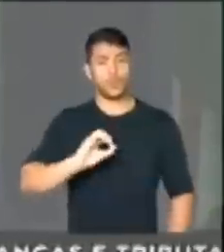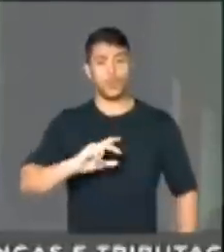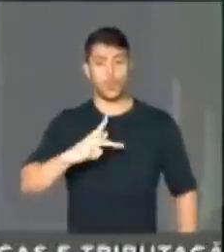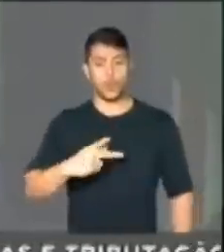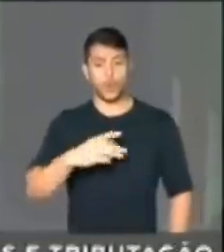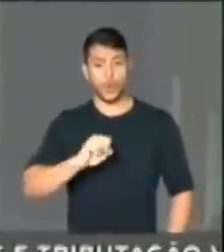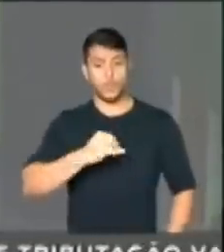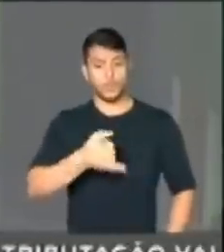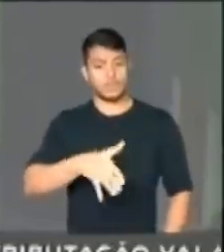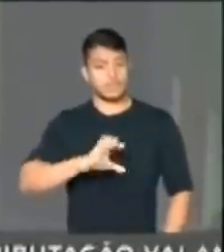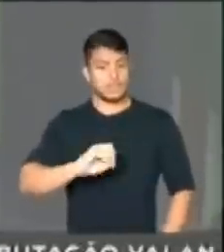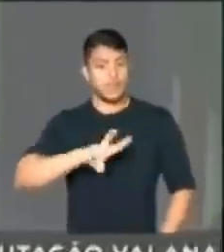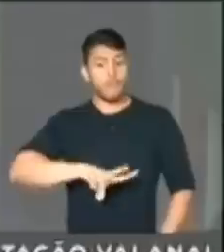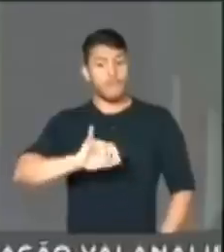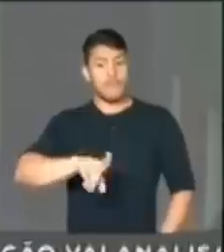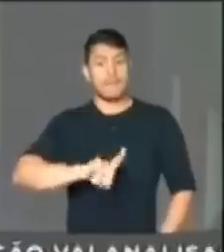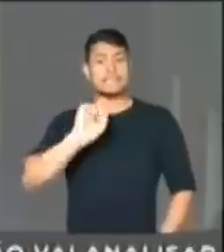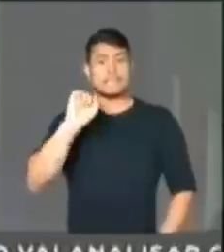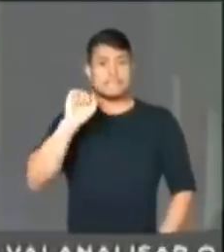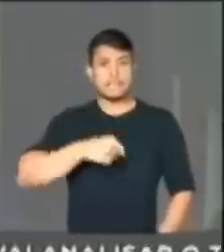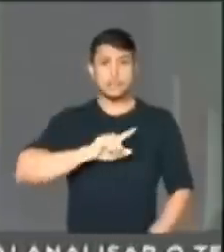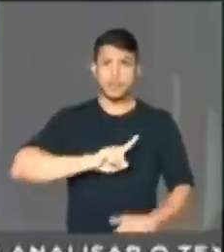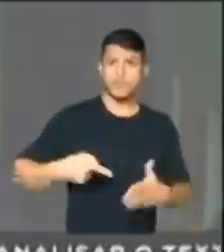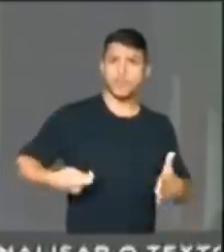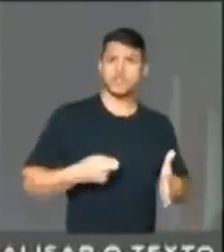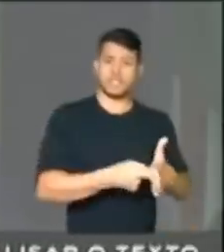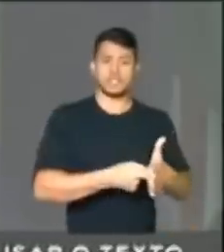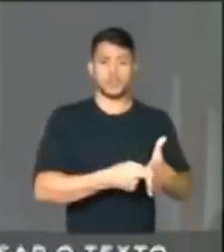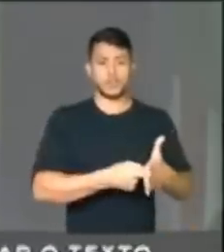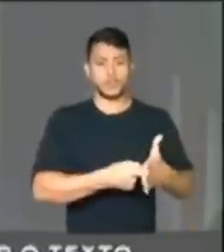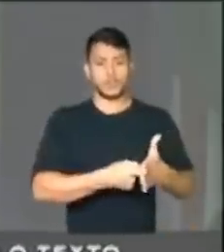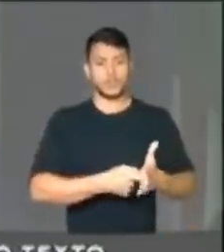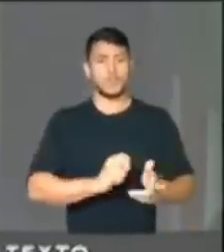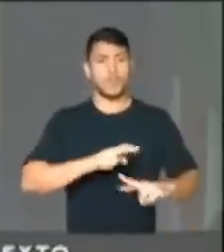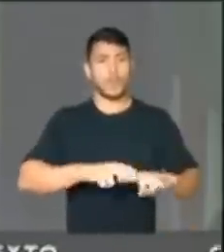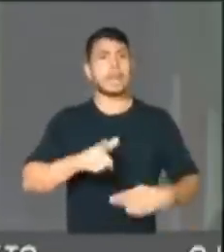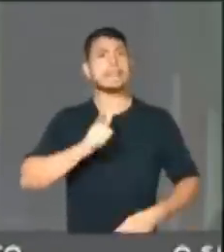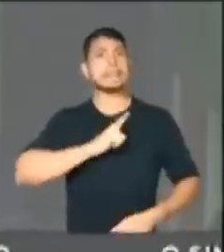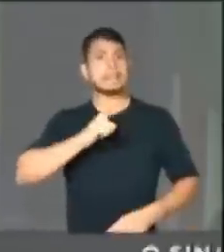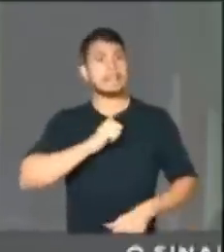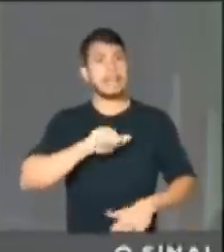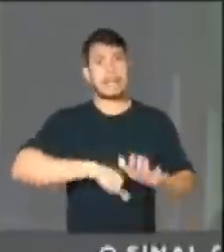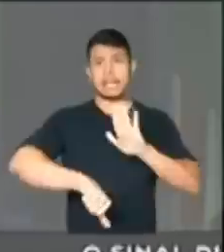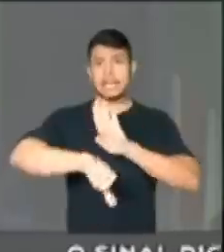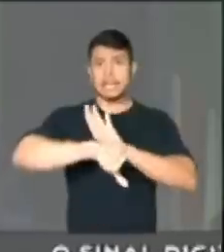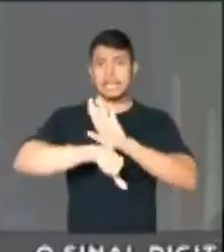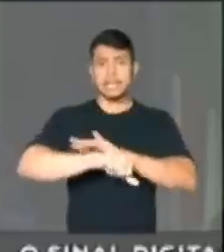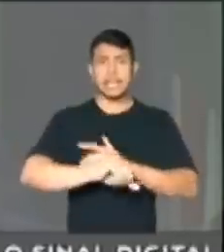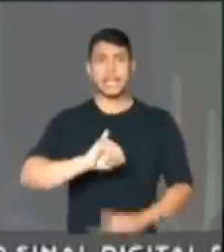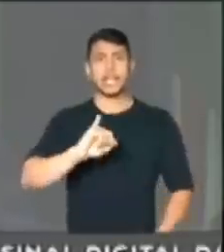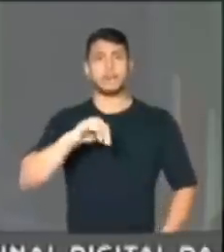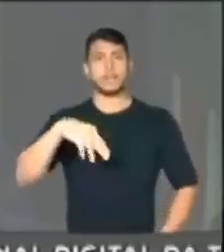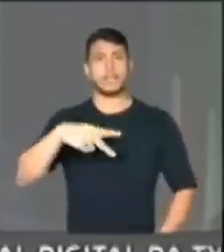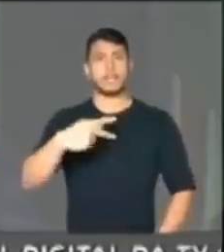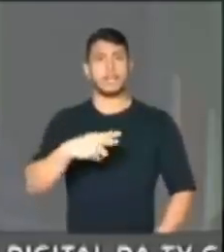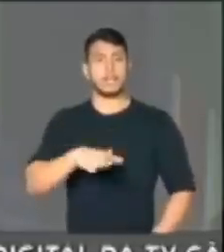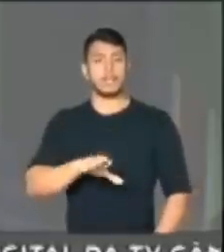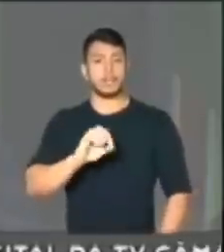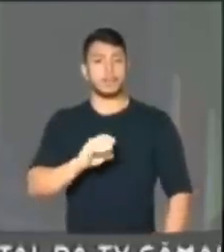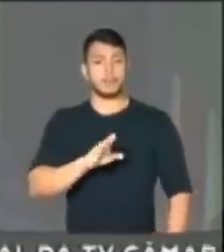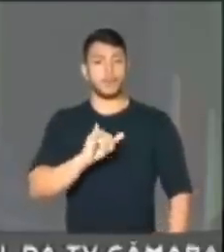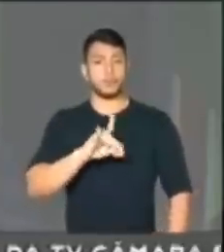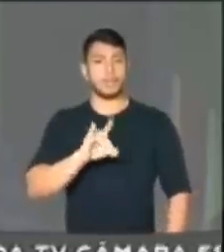e necessárias para denunciar por crime de improbidade este governo corrupto do senhor Jair